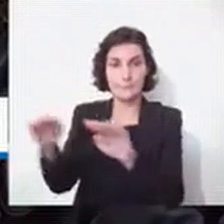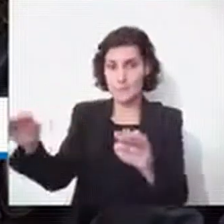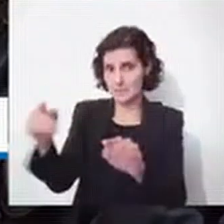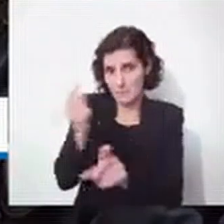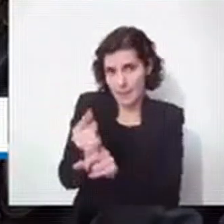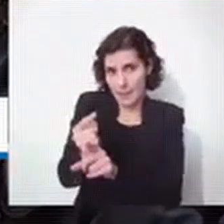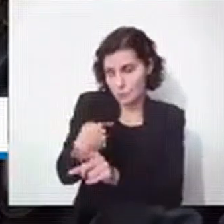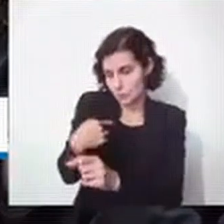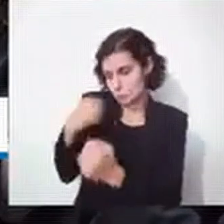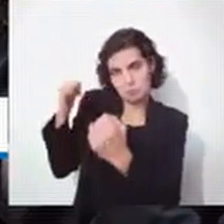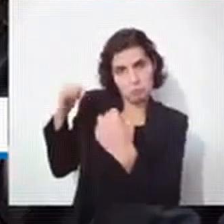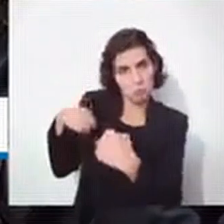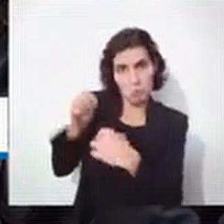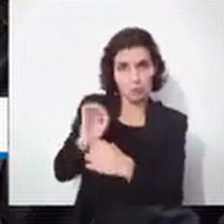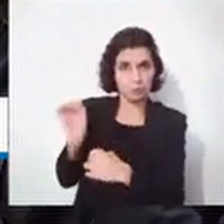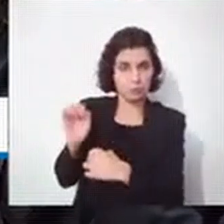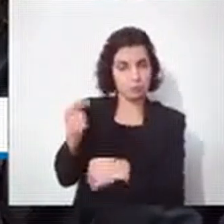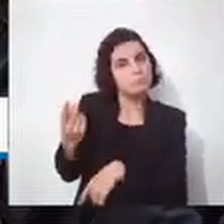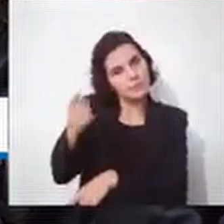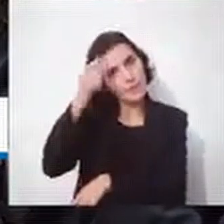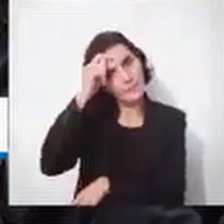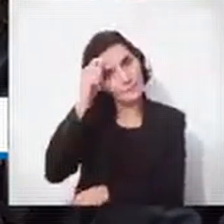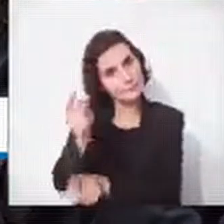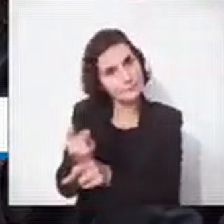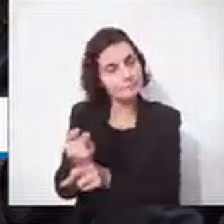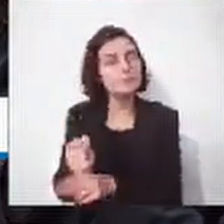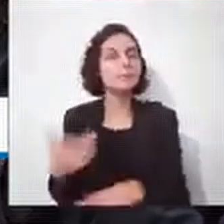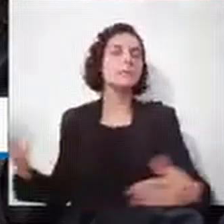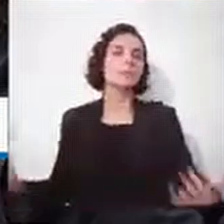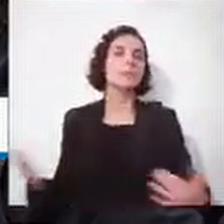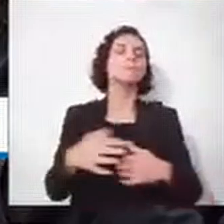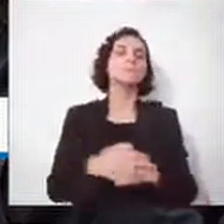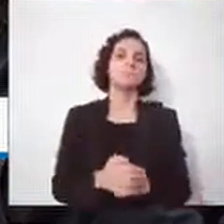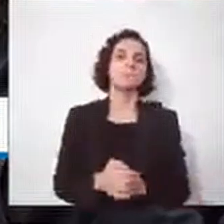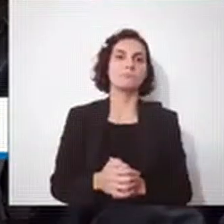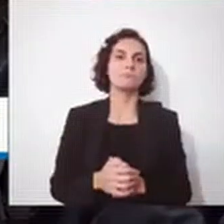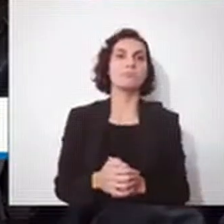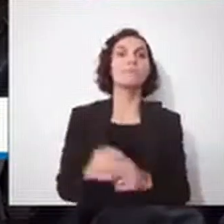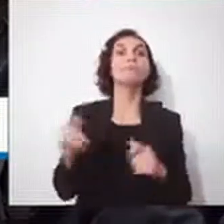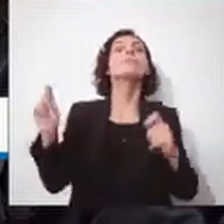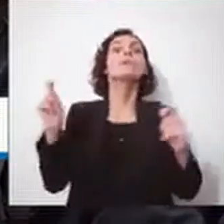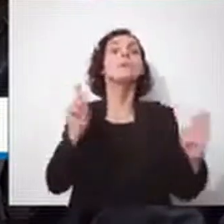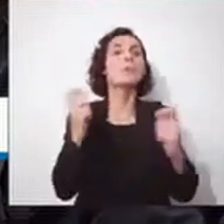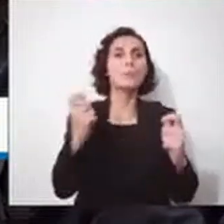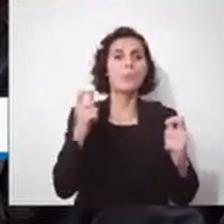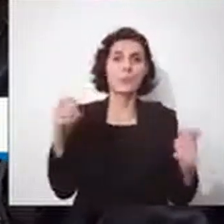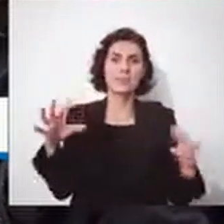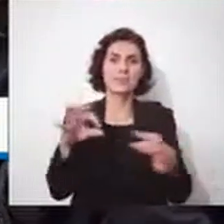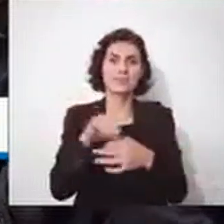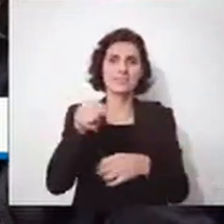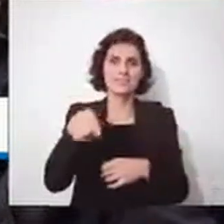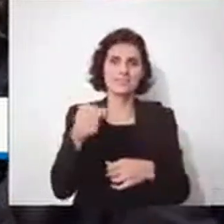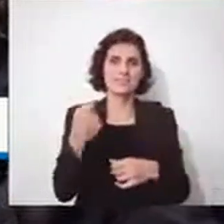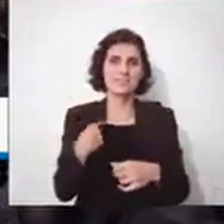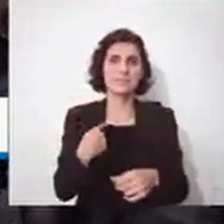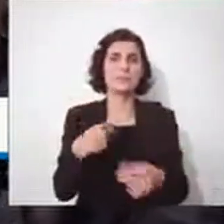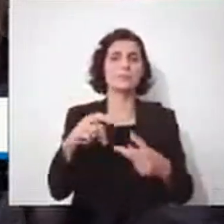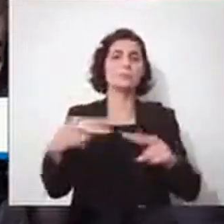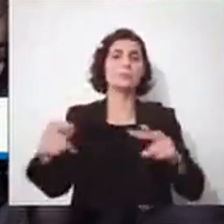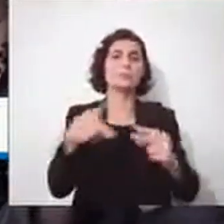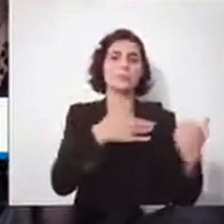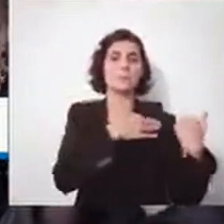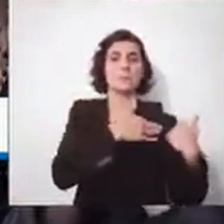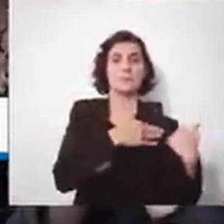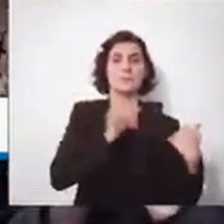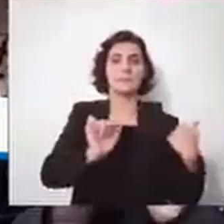Importa sim focar o debate sobre este assunto naquilo que é a responsabilidade restrita do município. São